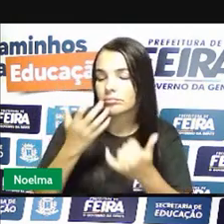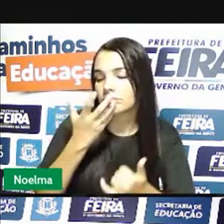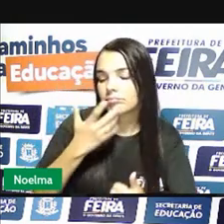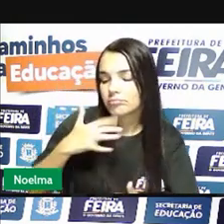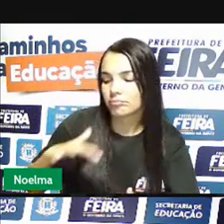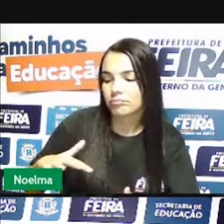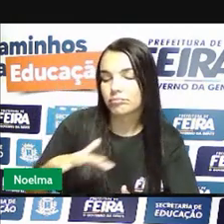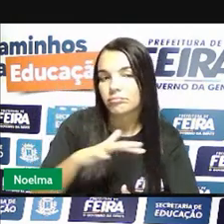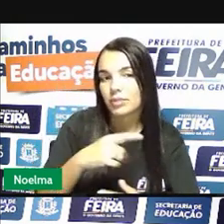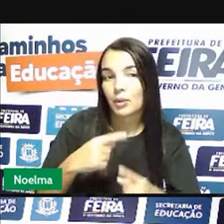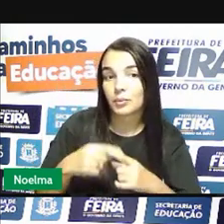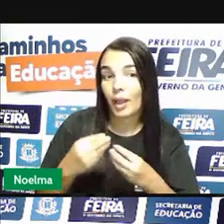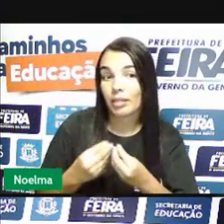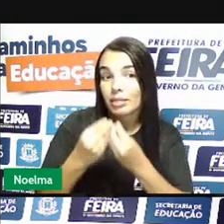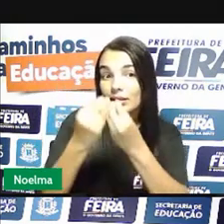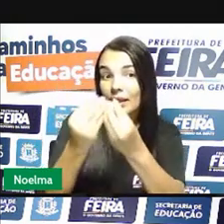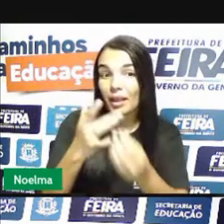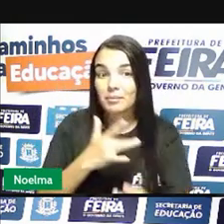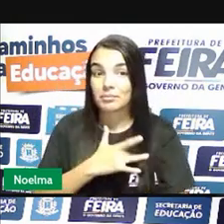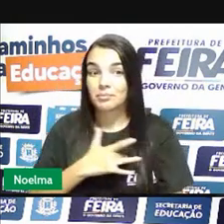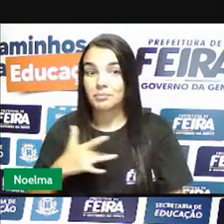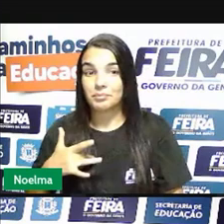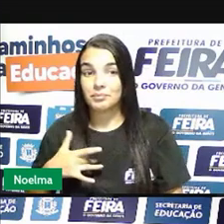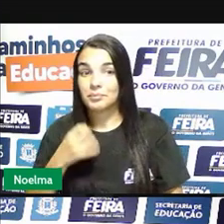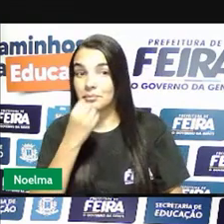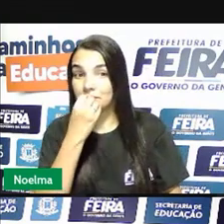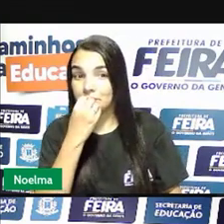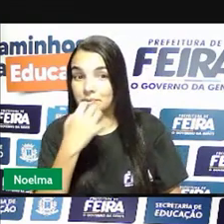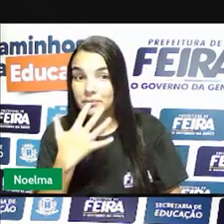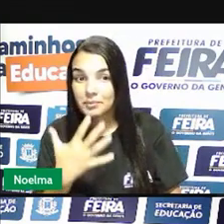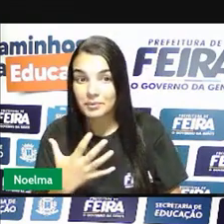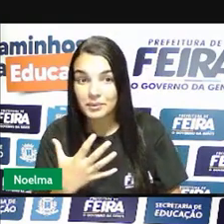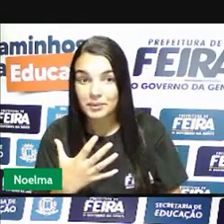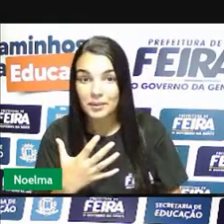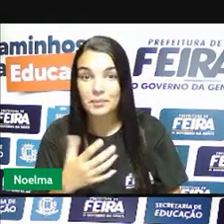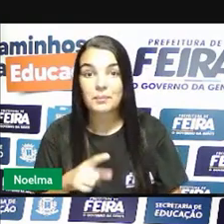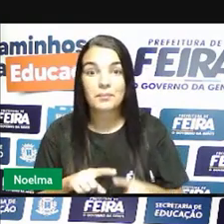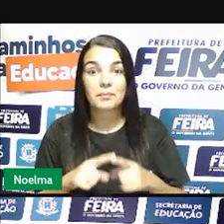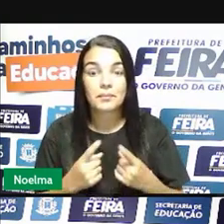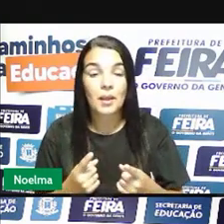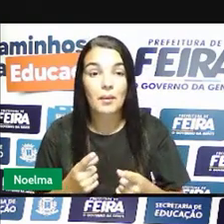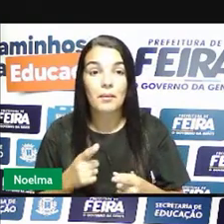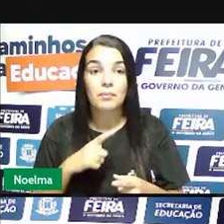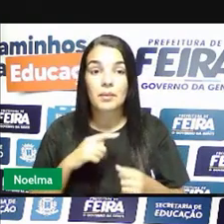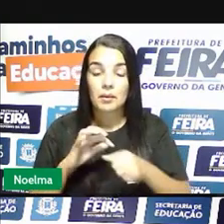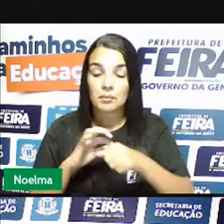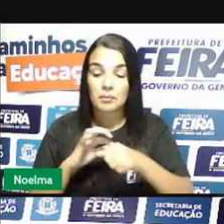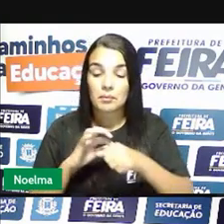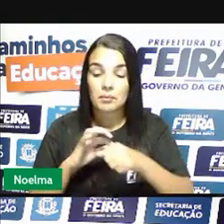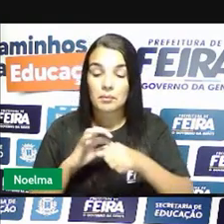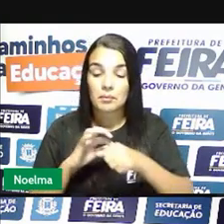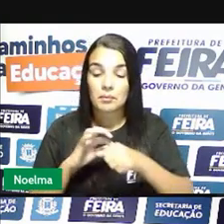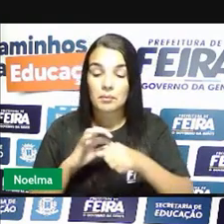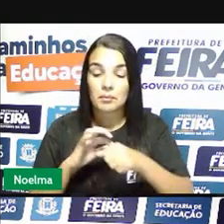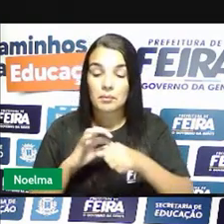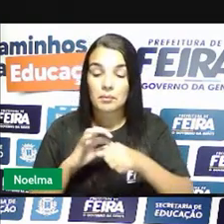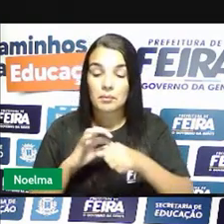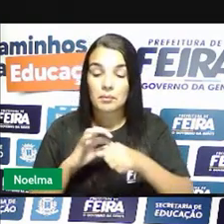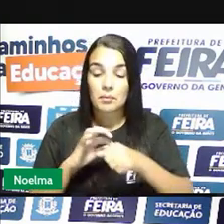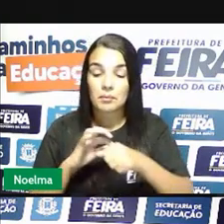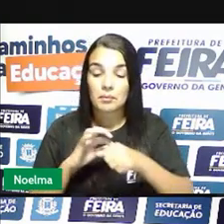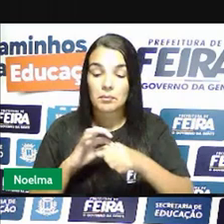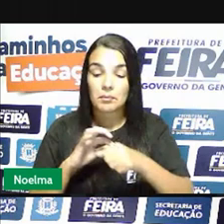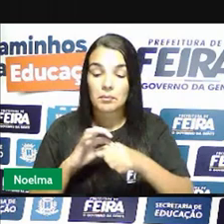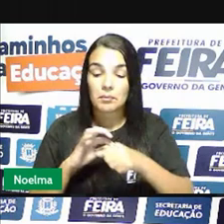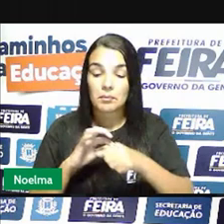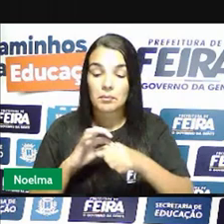esta traz inúmeros benefícios à saúde e bem-estar das mesmas. Porém, a pandemia tem limitado